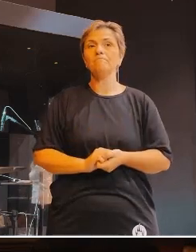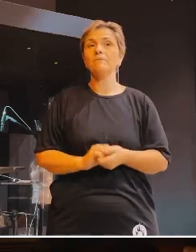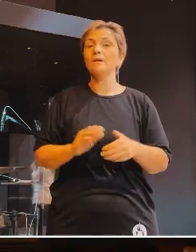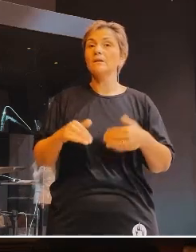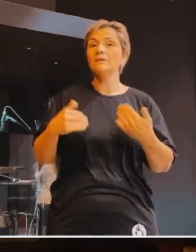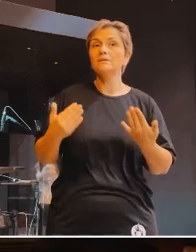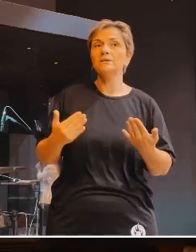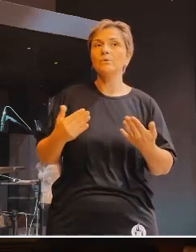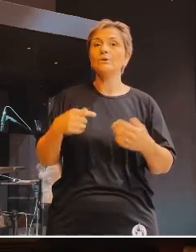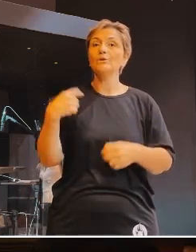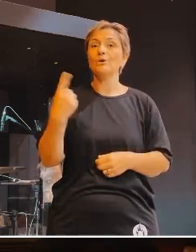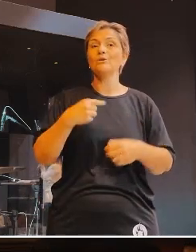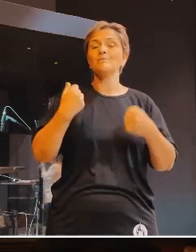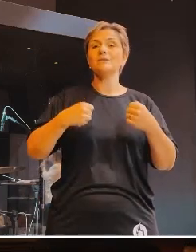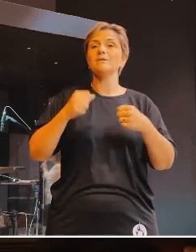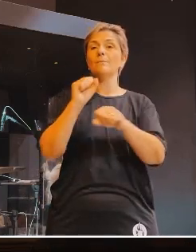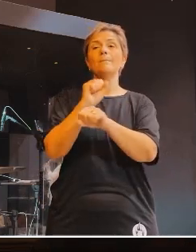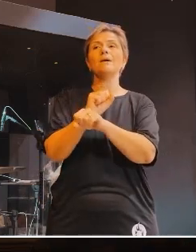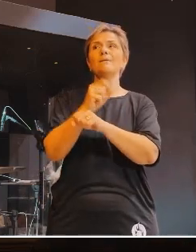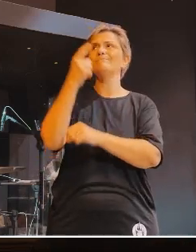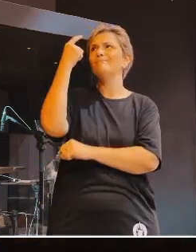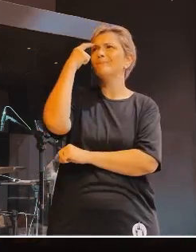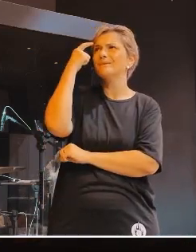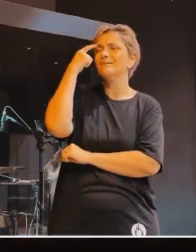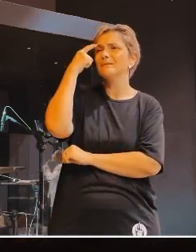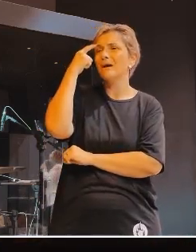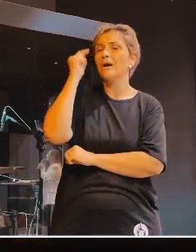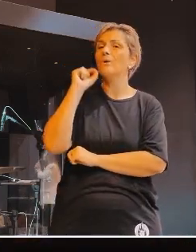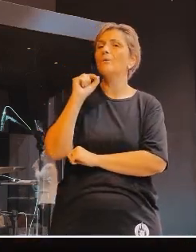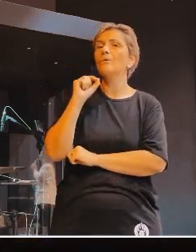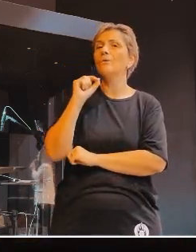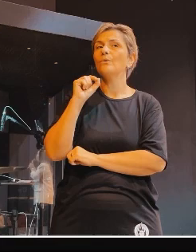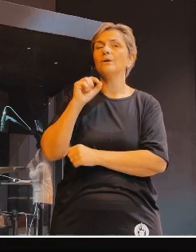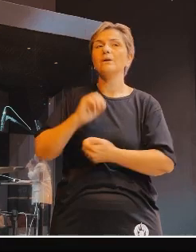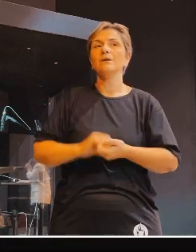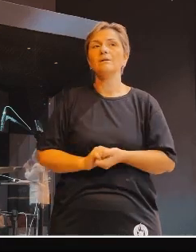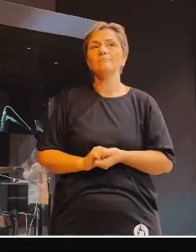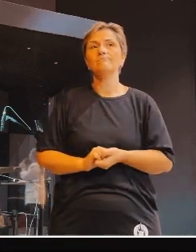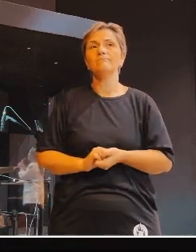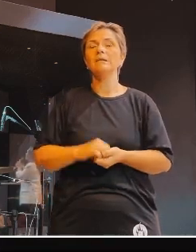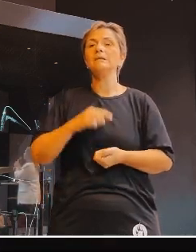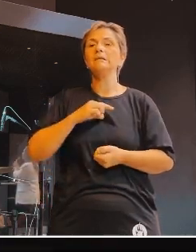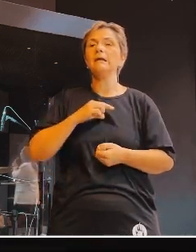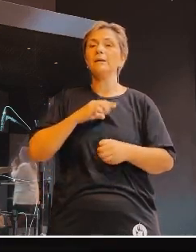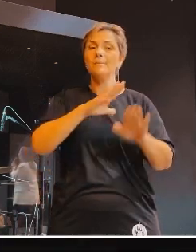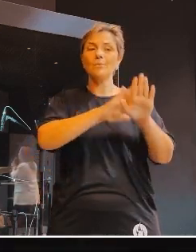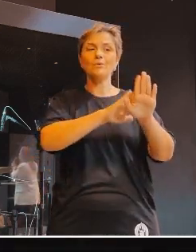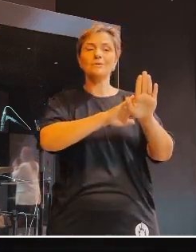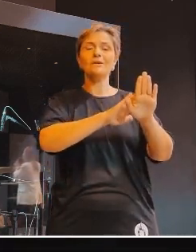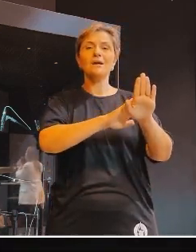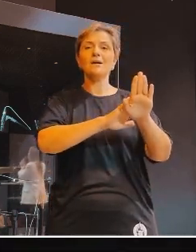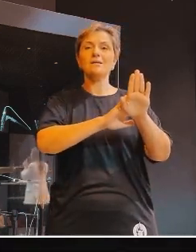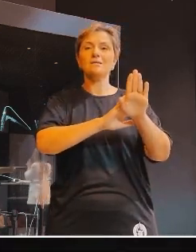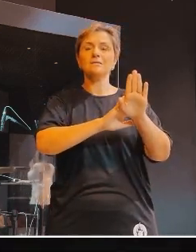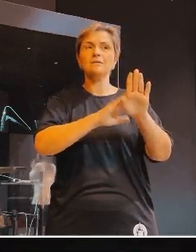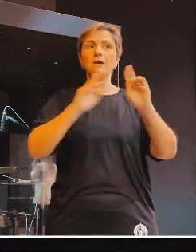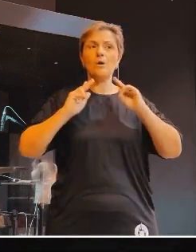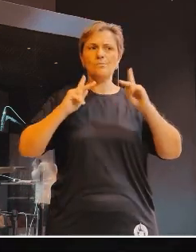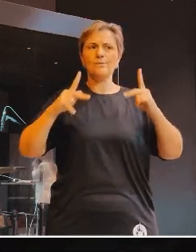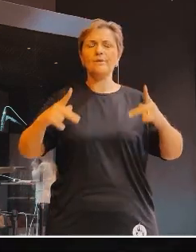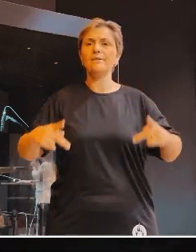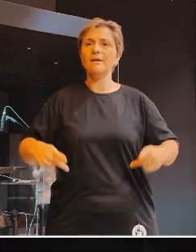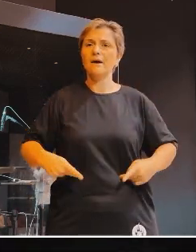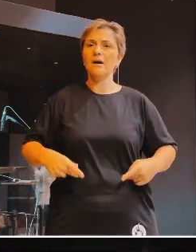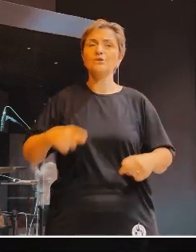Então é algo que nós precisamos parar e pensar. O que age por trás da humanidade que tem